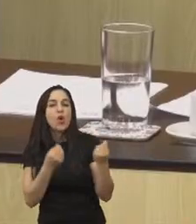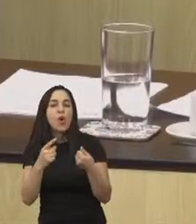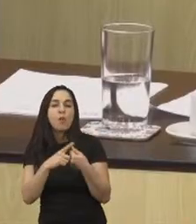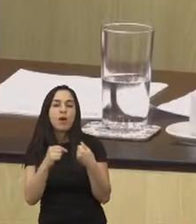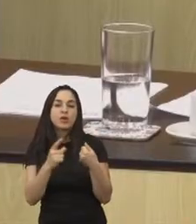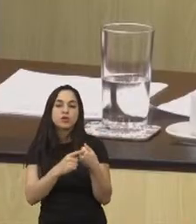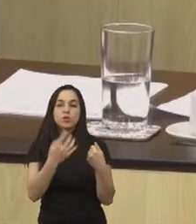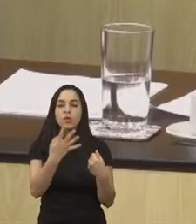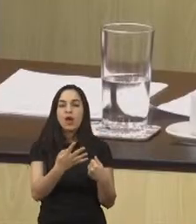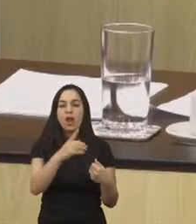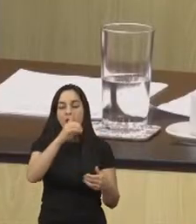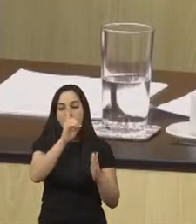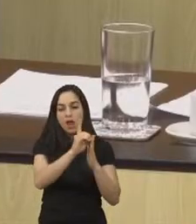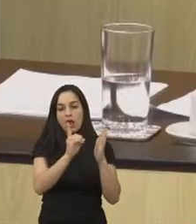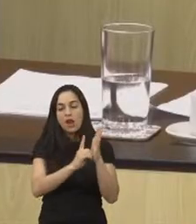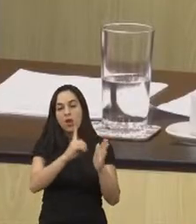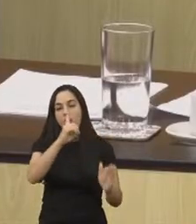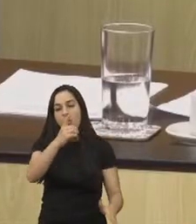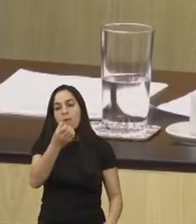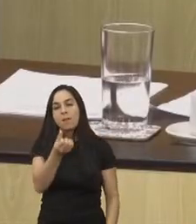do Decreto